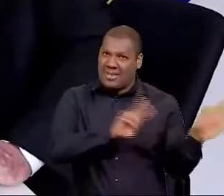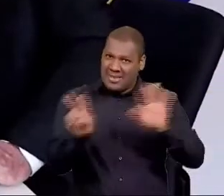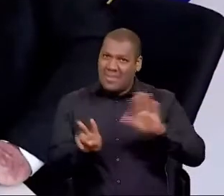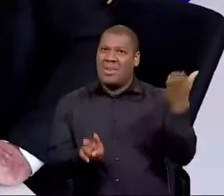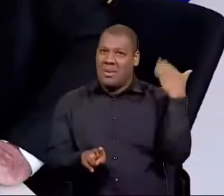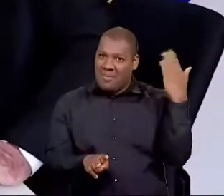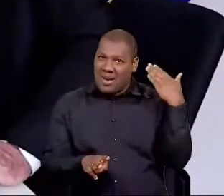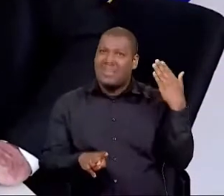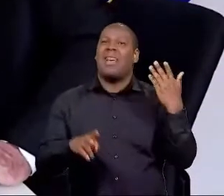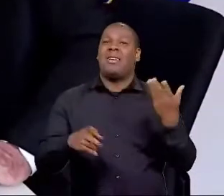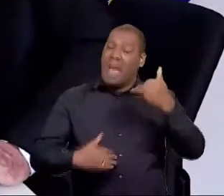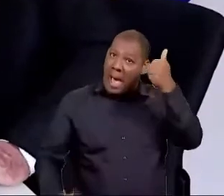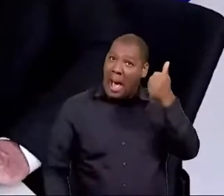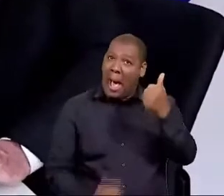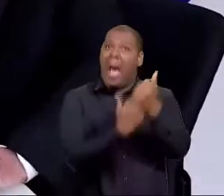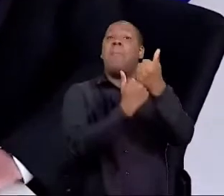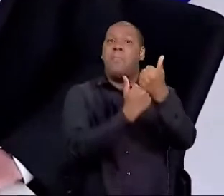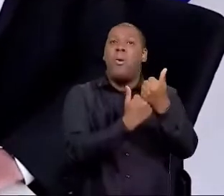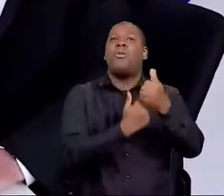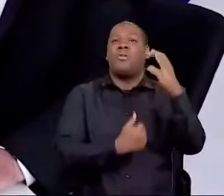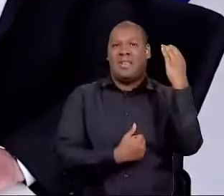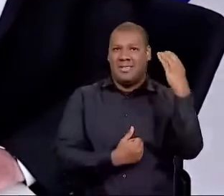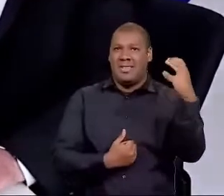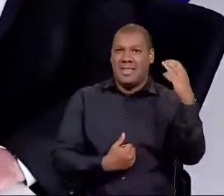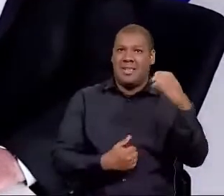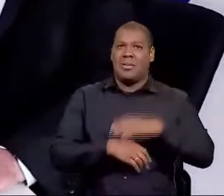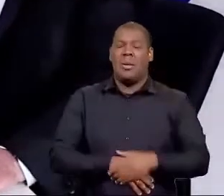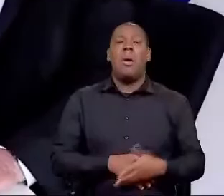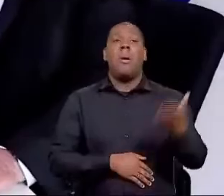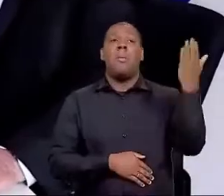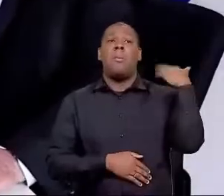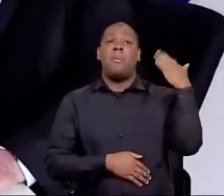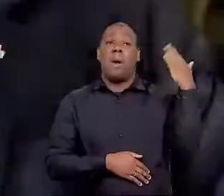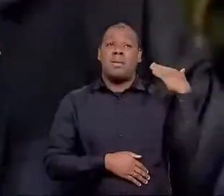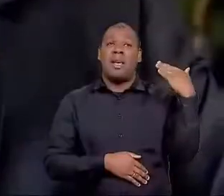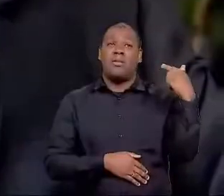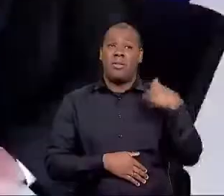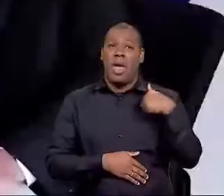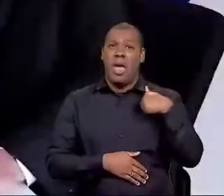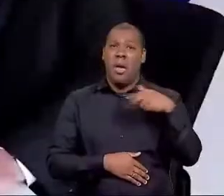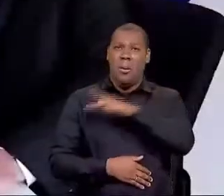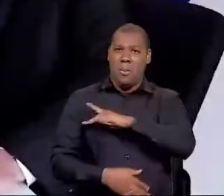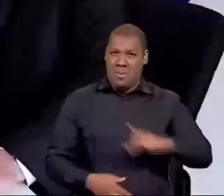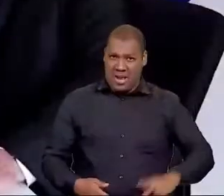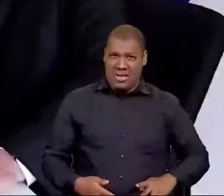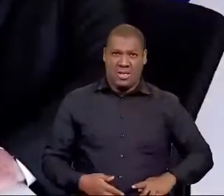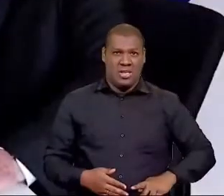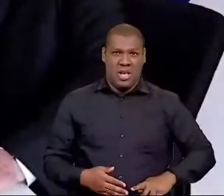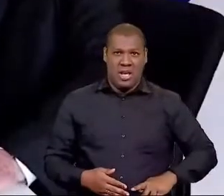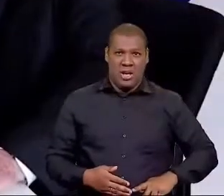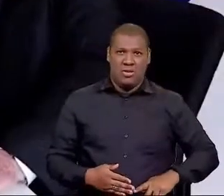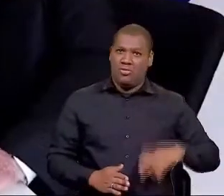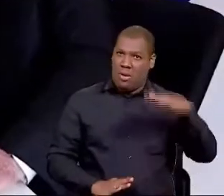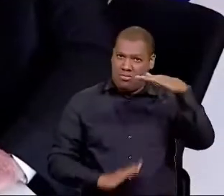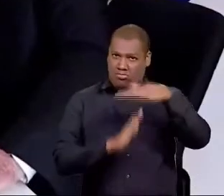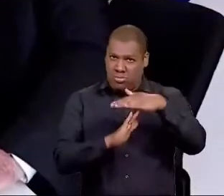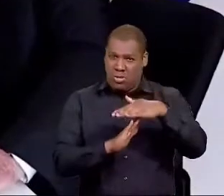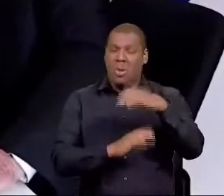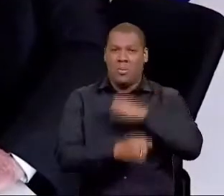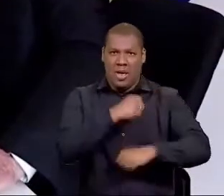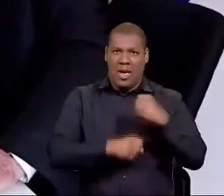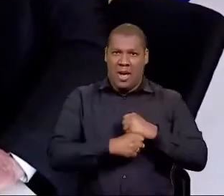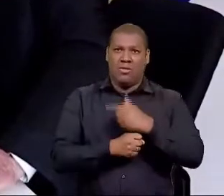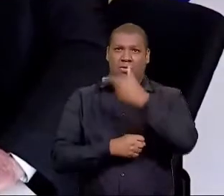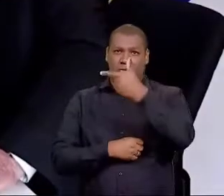quando eu deixei a presidência em 2010, nós fizemos um congresso para discutir a questão da ciência,